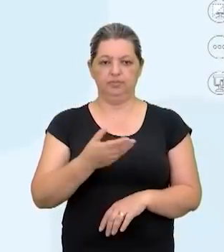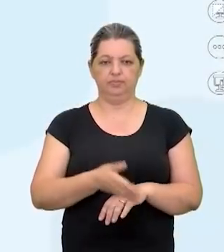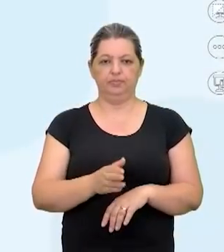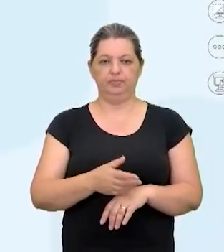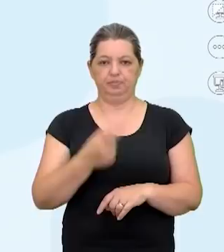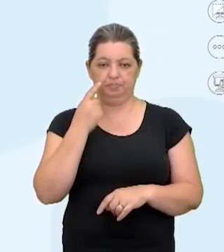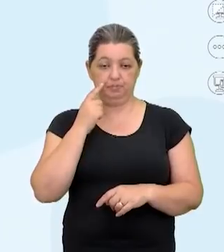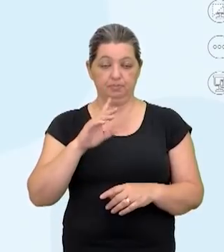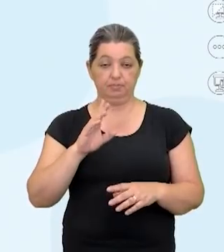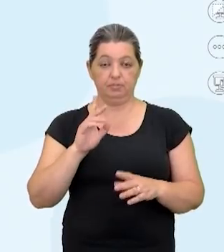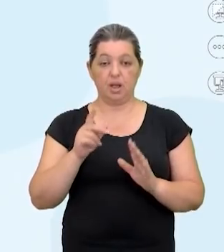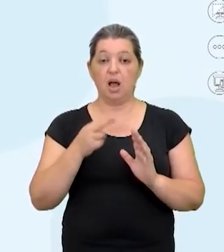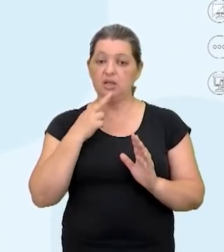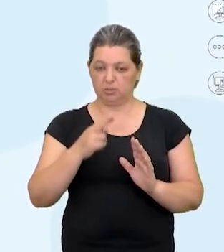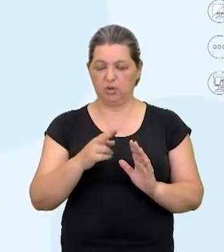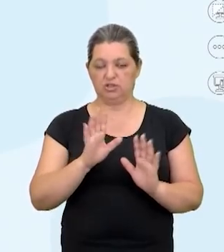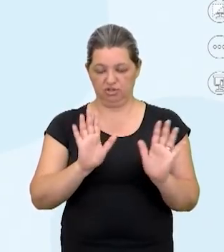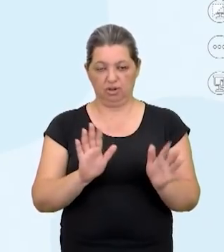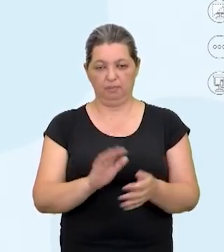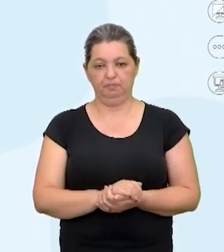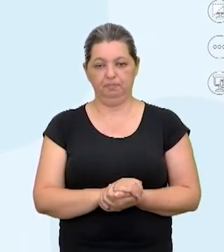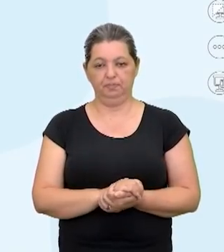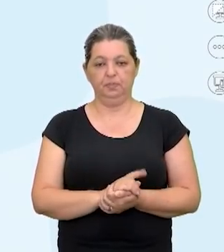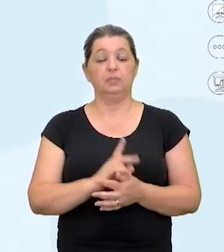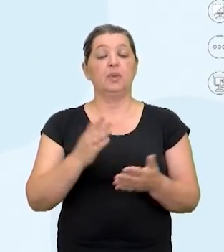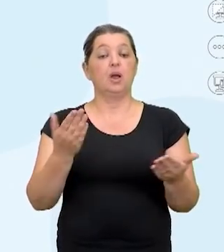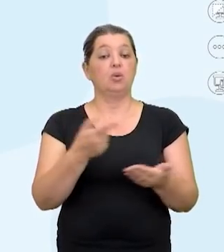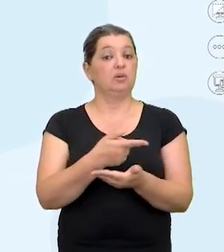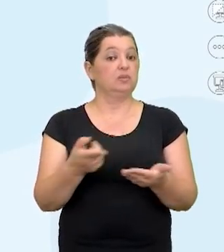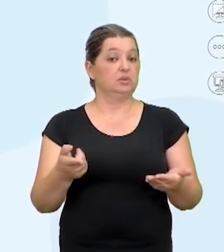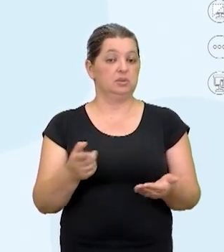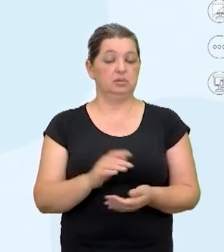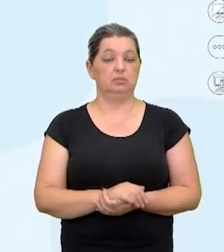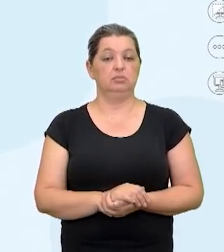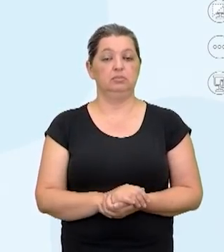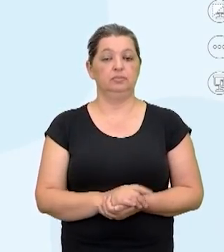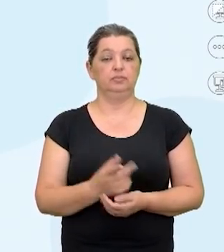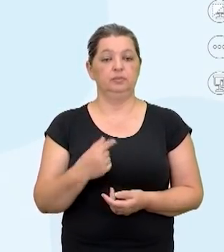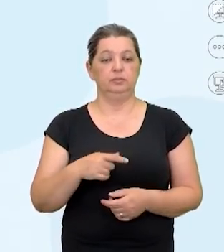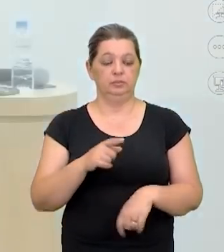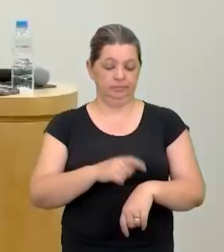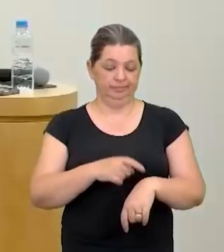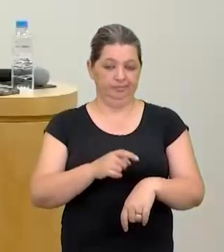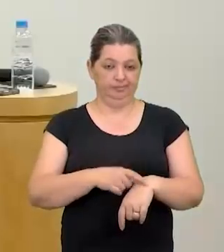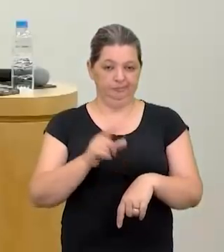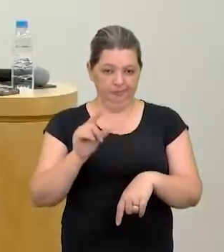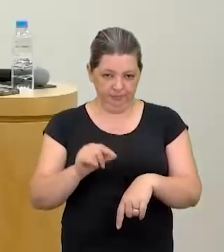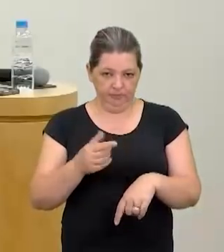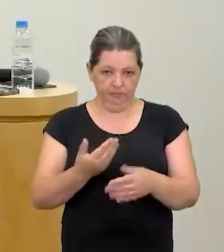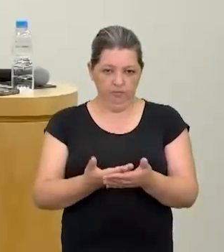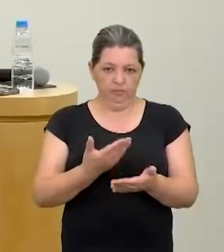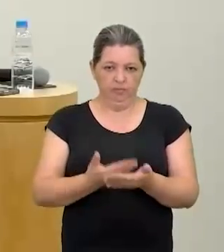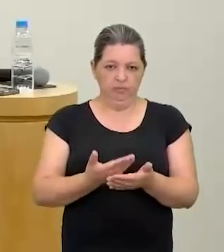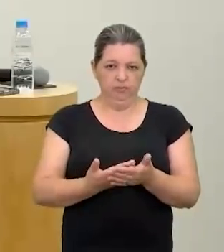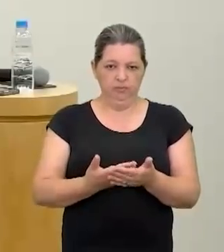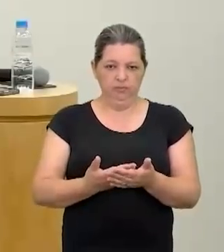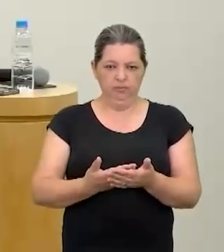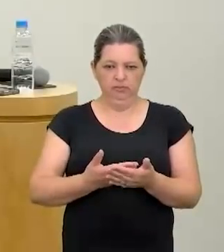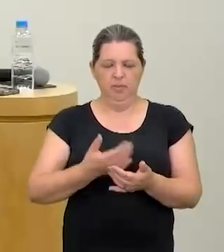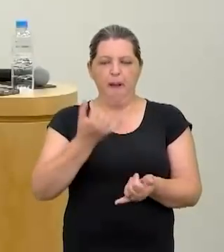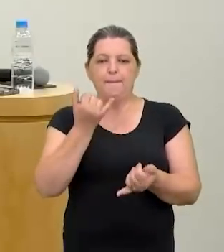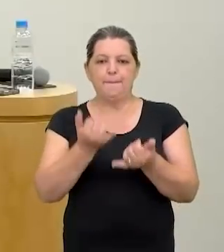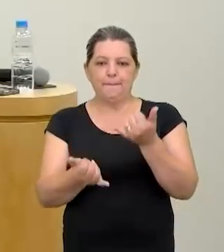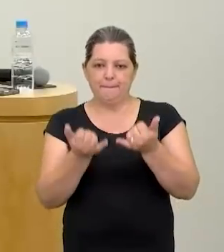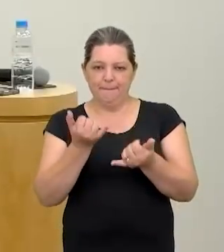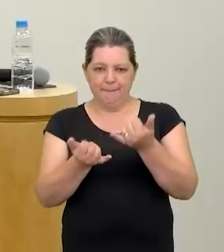mostrar para eles a resolução. Isso. Agora é com vocês. Tá. A gente tem pouco tempo de aula, mas se você for pensar, ele é muito